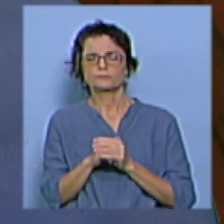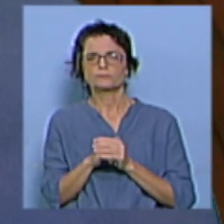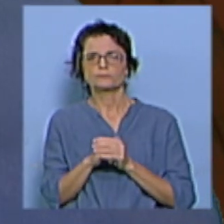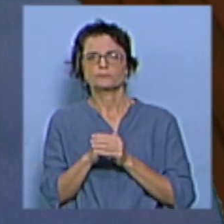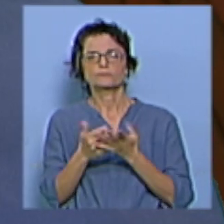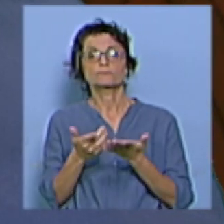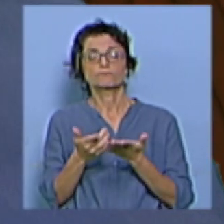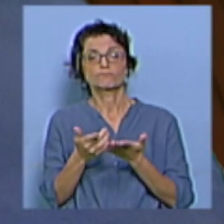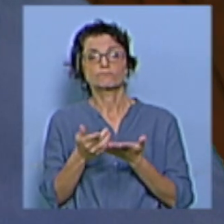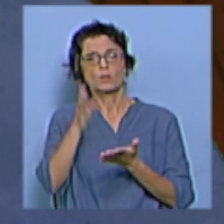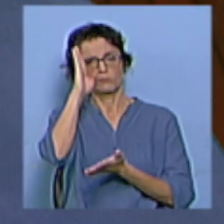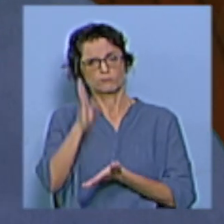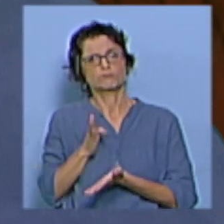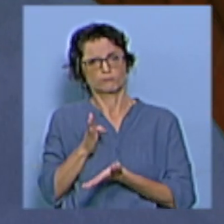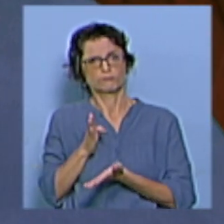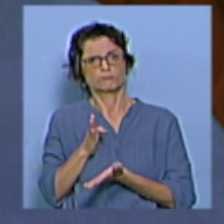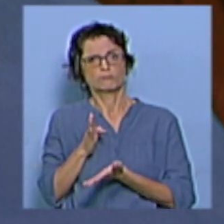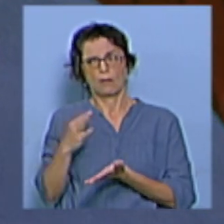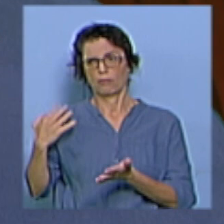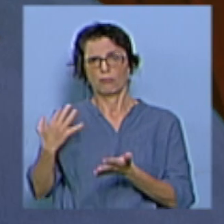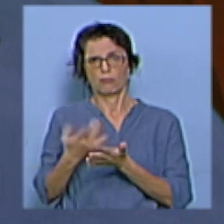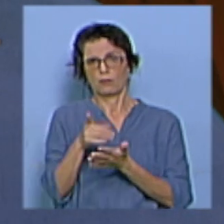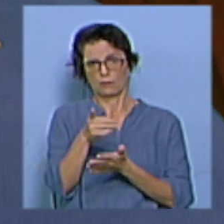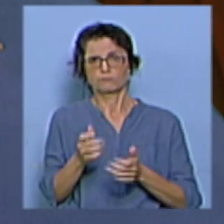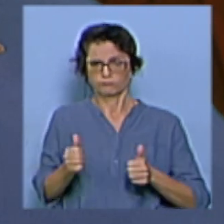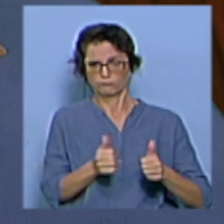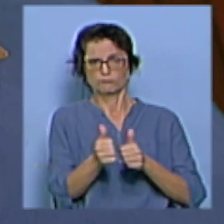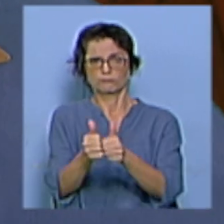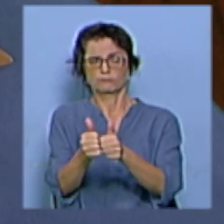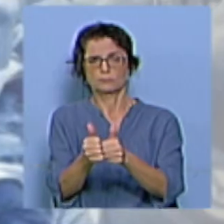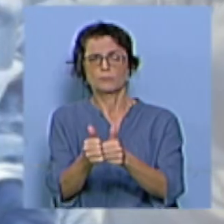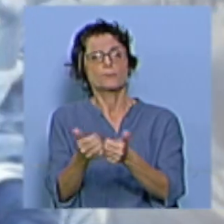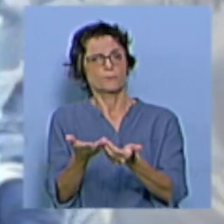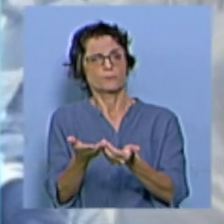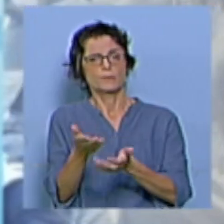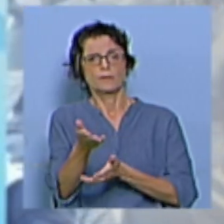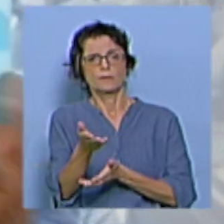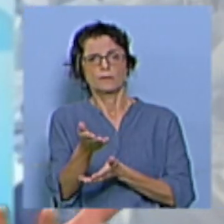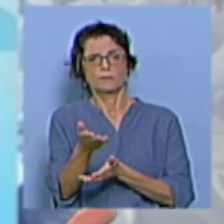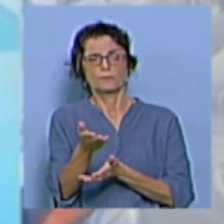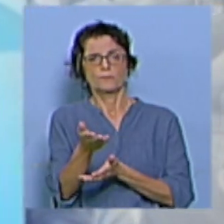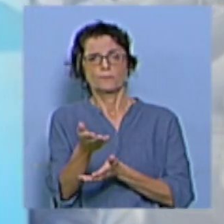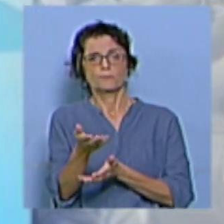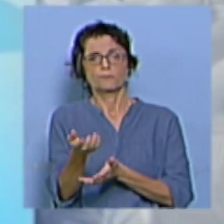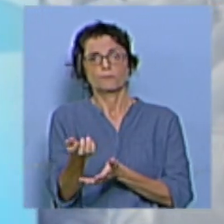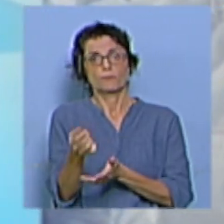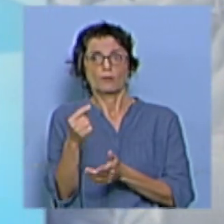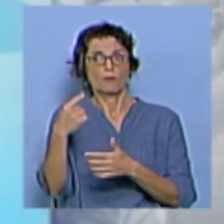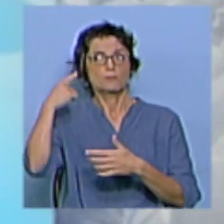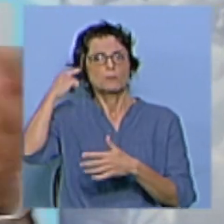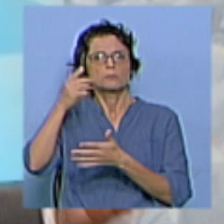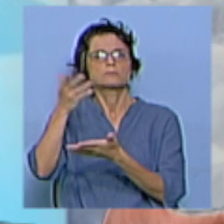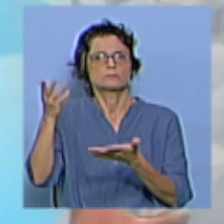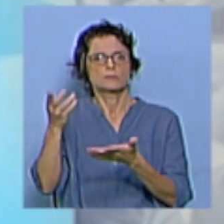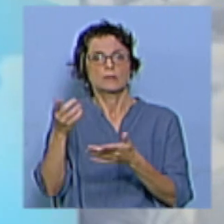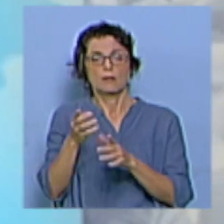A atuação dos militares, de que forma é que a tem acompanhado? E nós, enfim, vamos sabendo em determinadas ocasiões